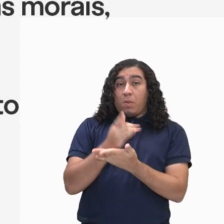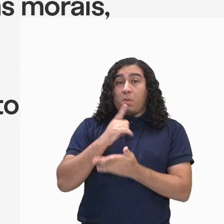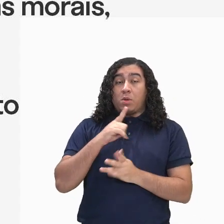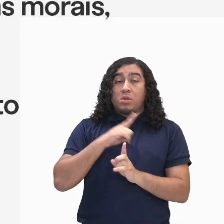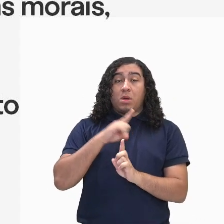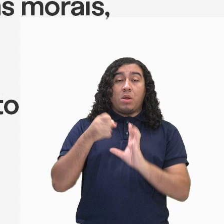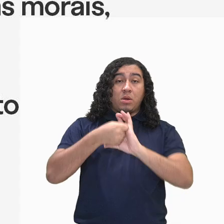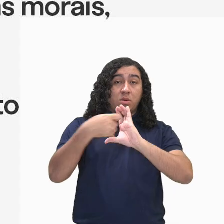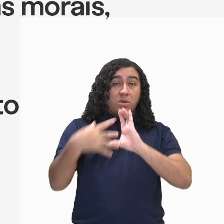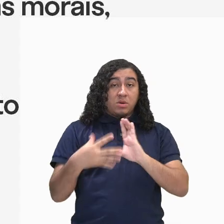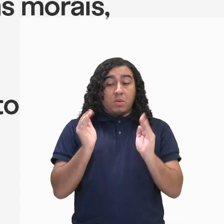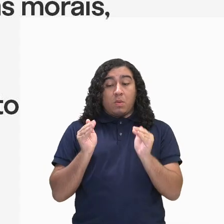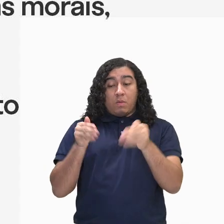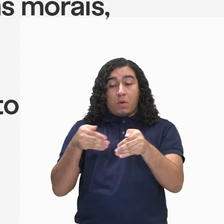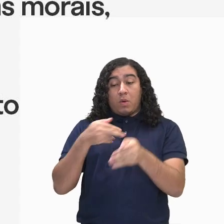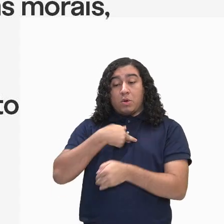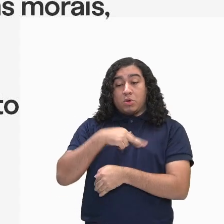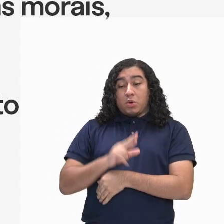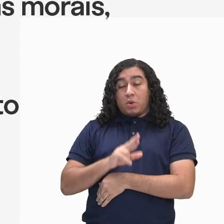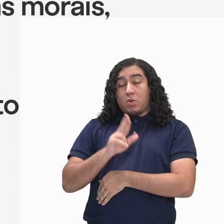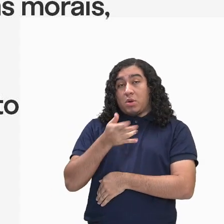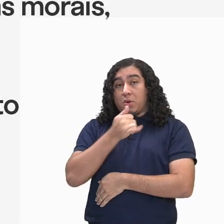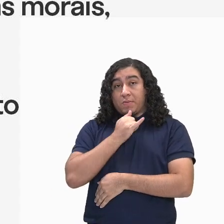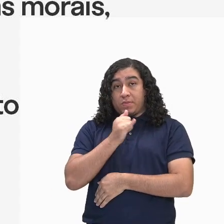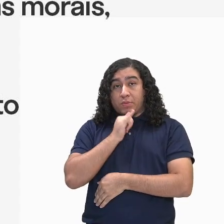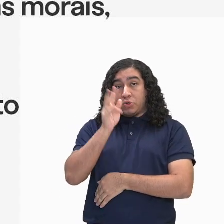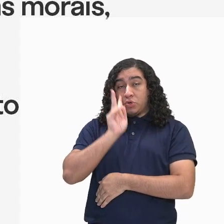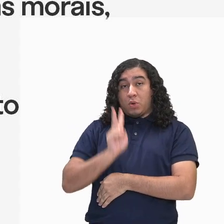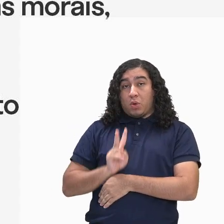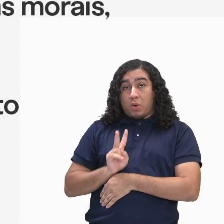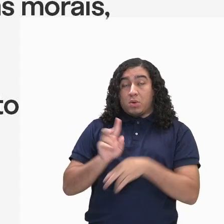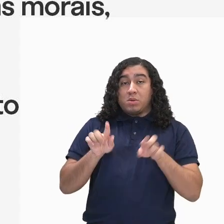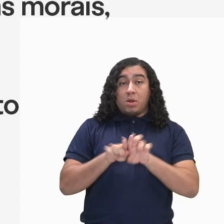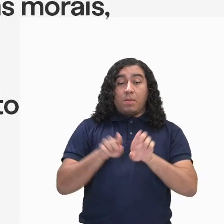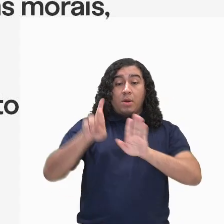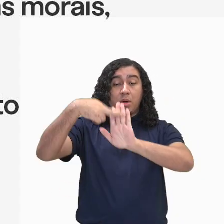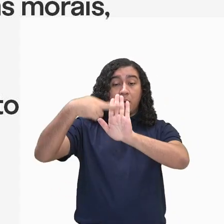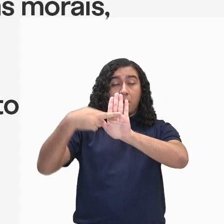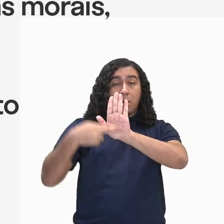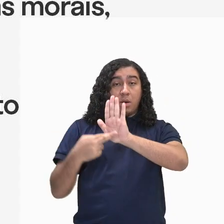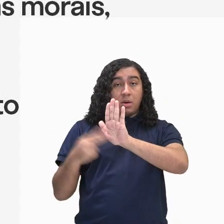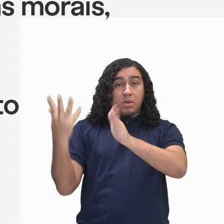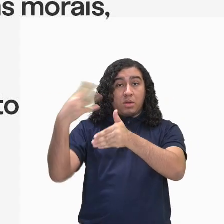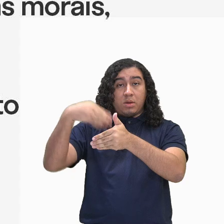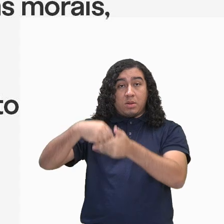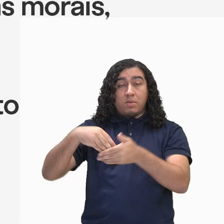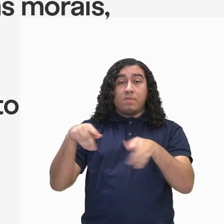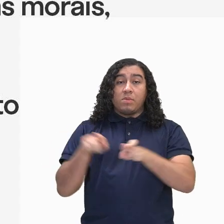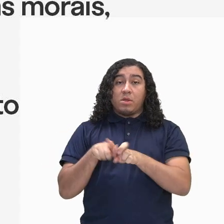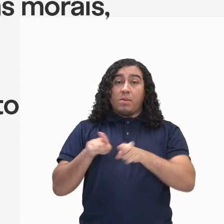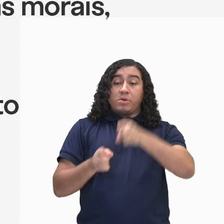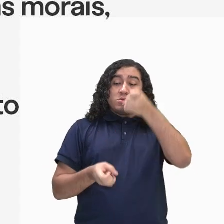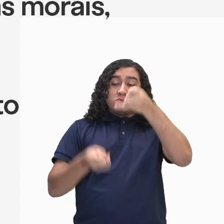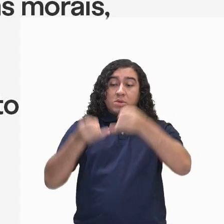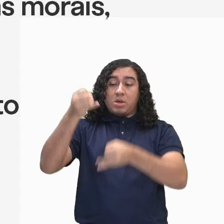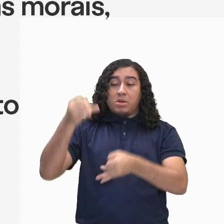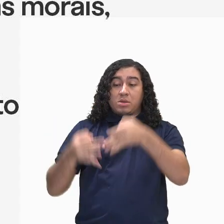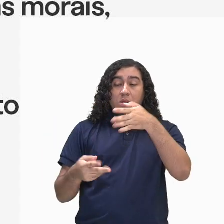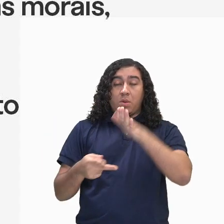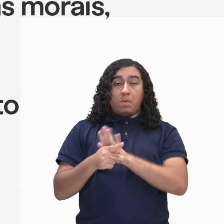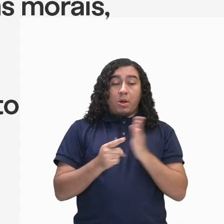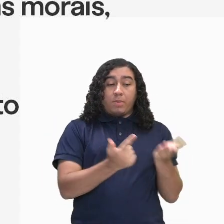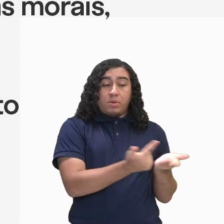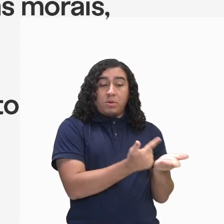religiosa, como sua história, suas regras morais explicações das Escrituras